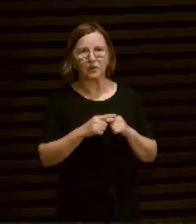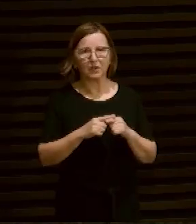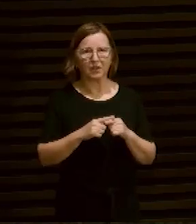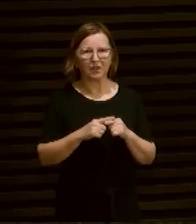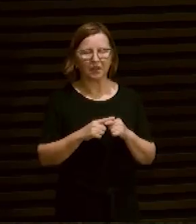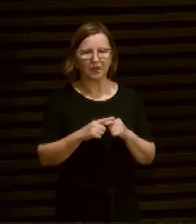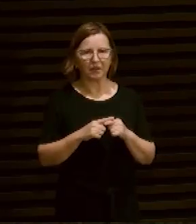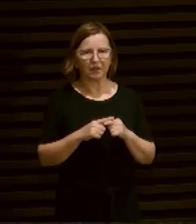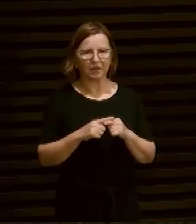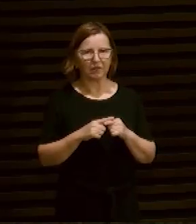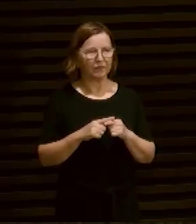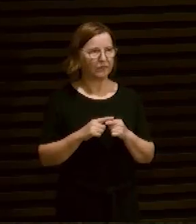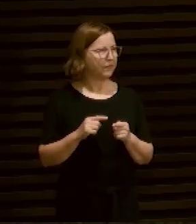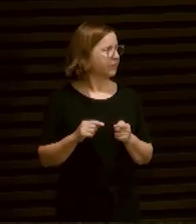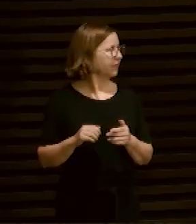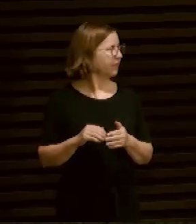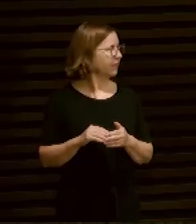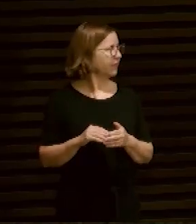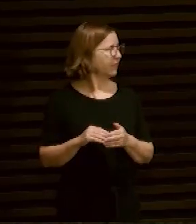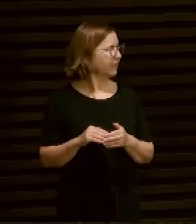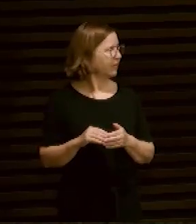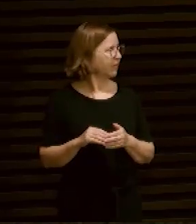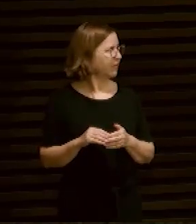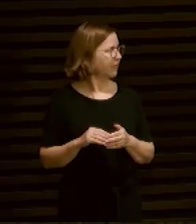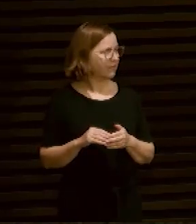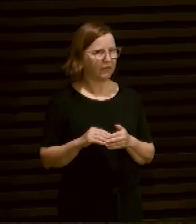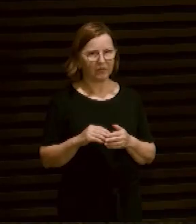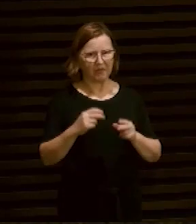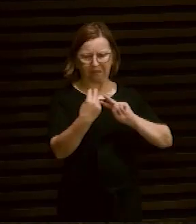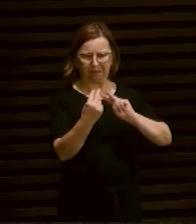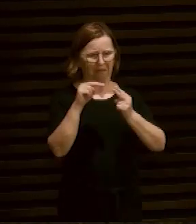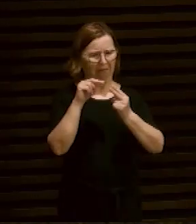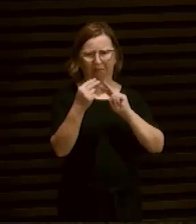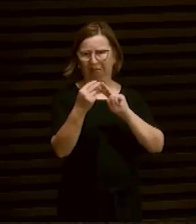para o outro, eu até digo, olhando para o outro,